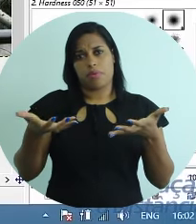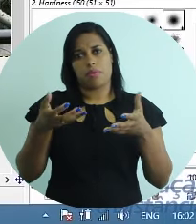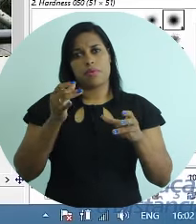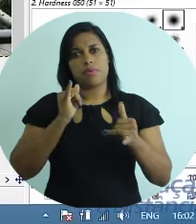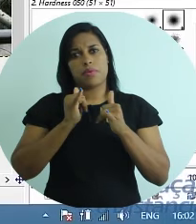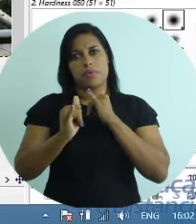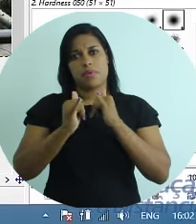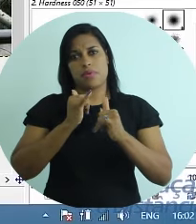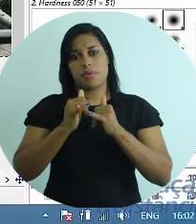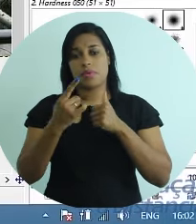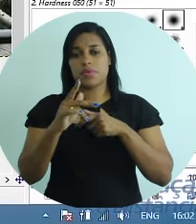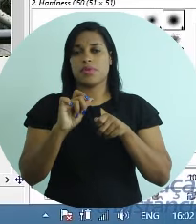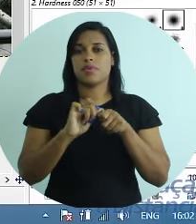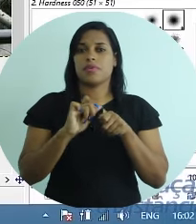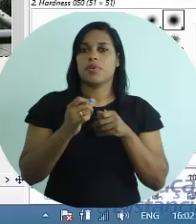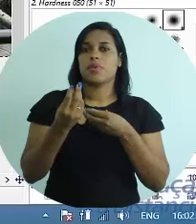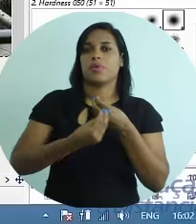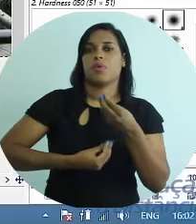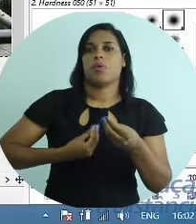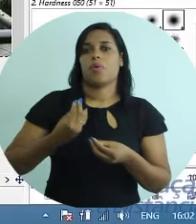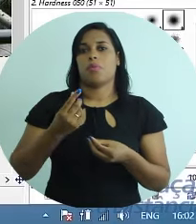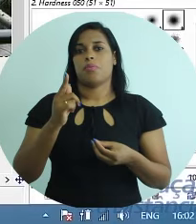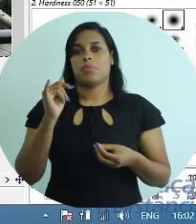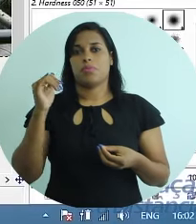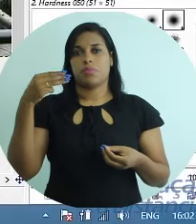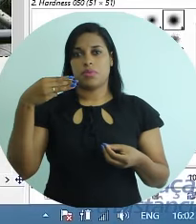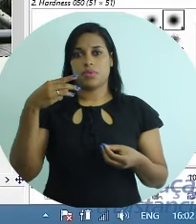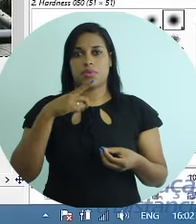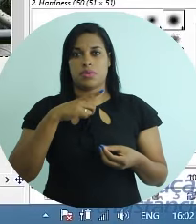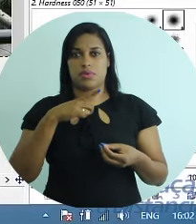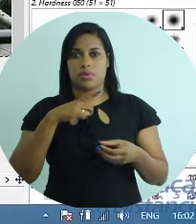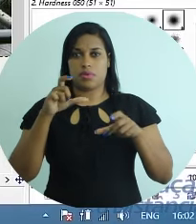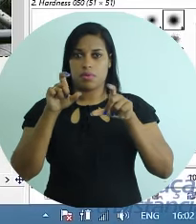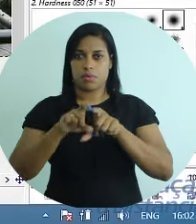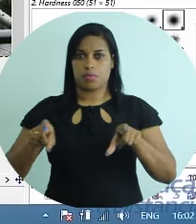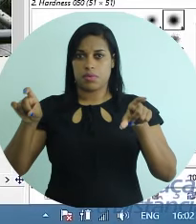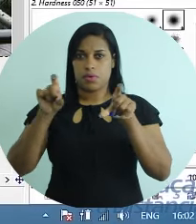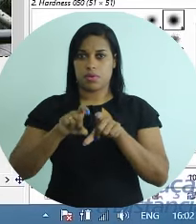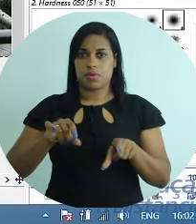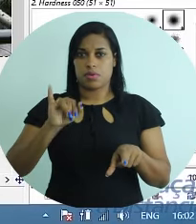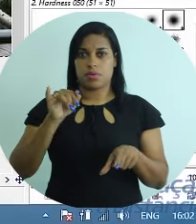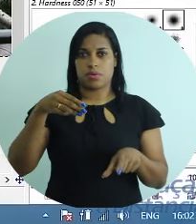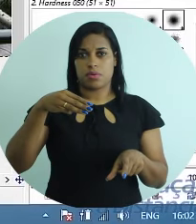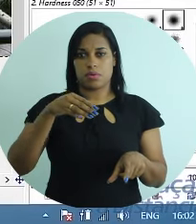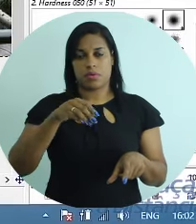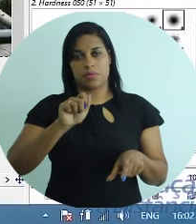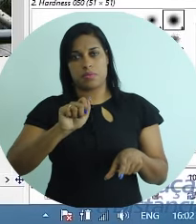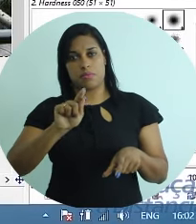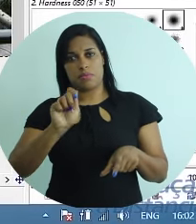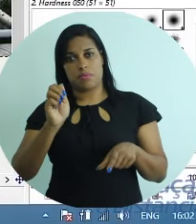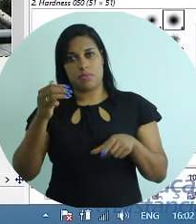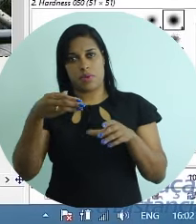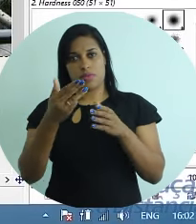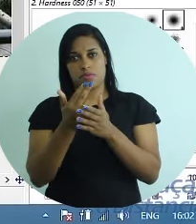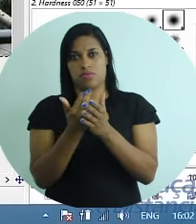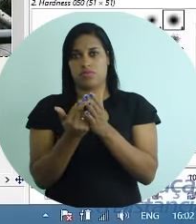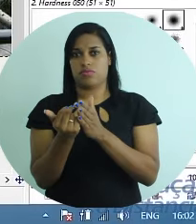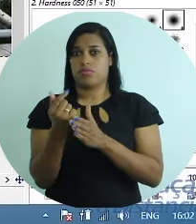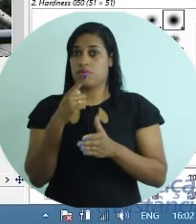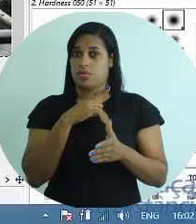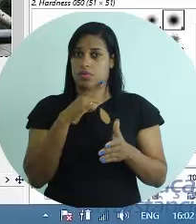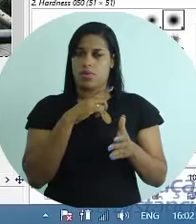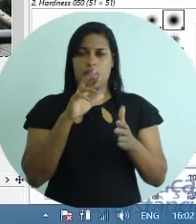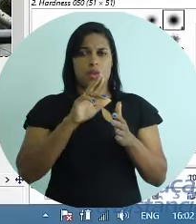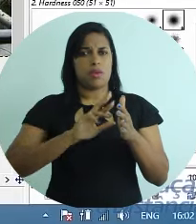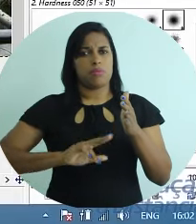na web. Isso é feito aonde? No GIMP nós temos um menu aqui chamado imagem. Nesse menu imagem, você tem